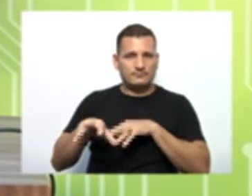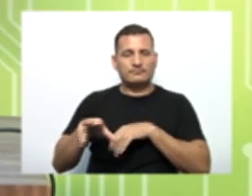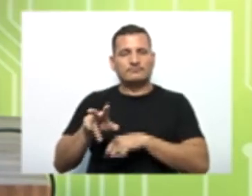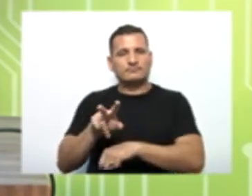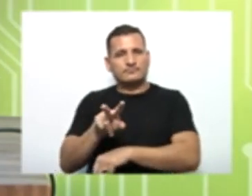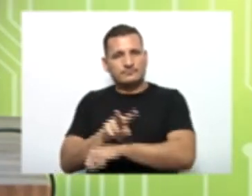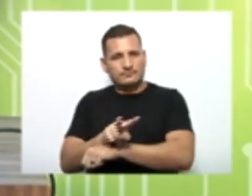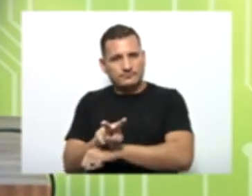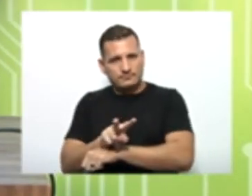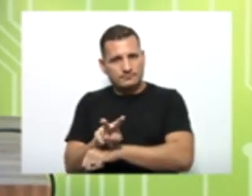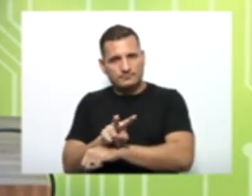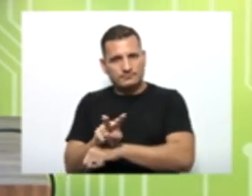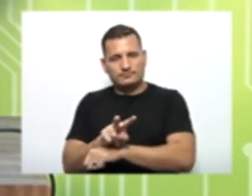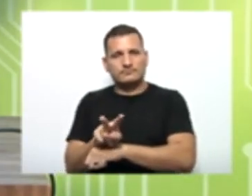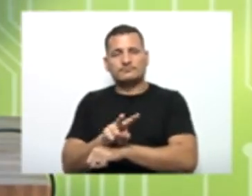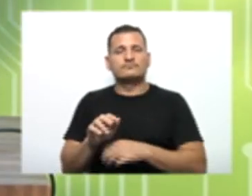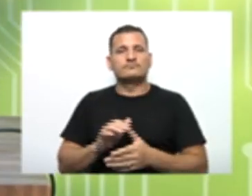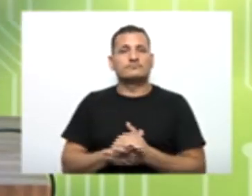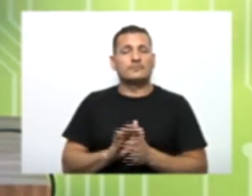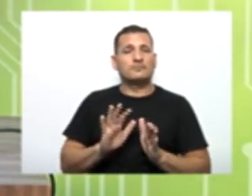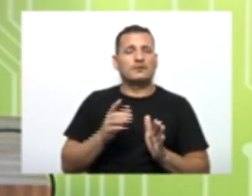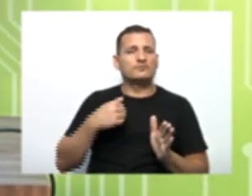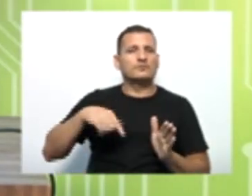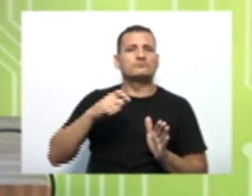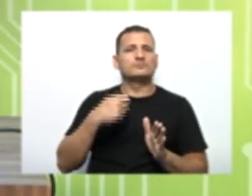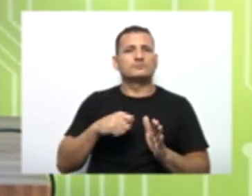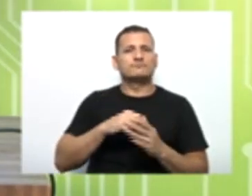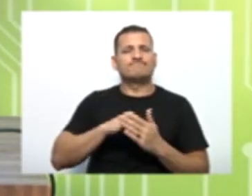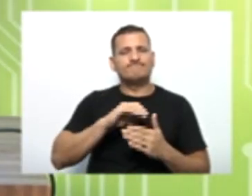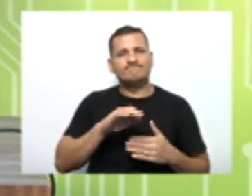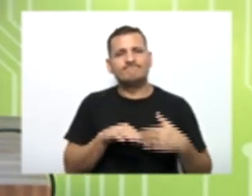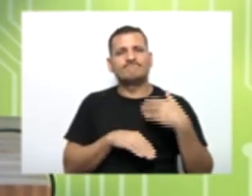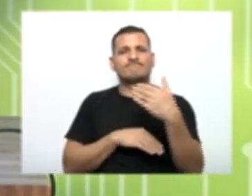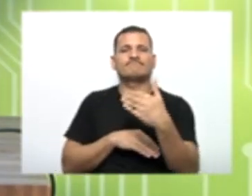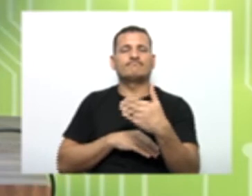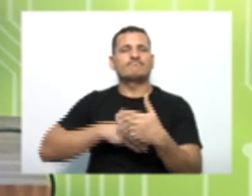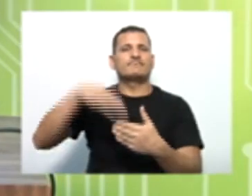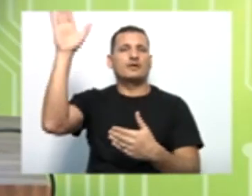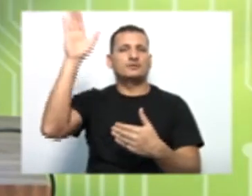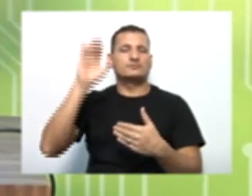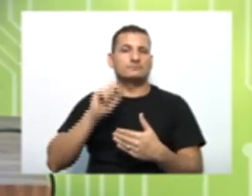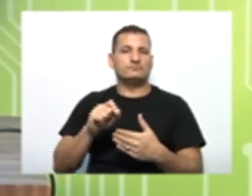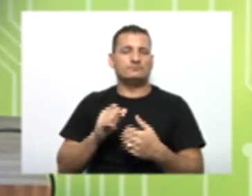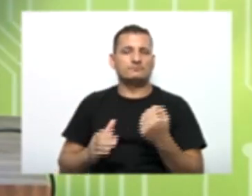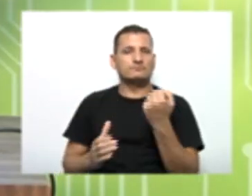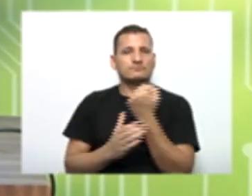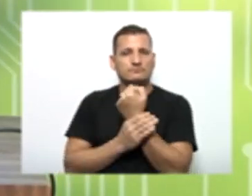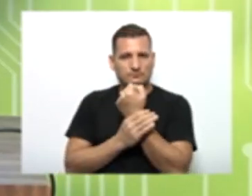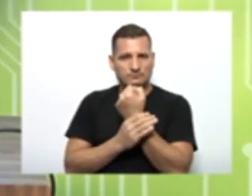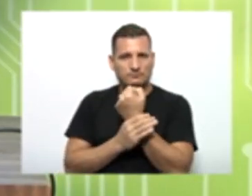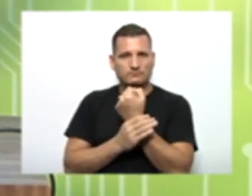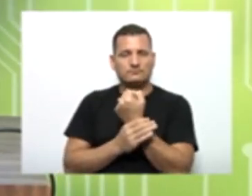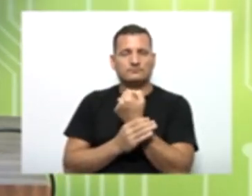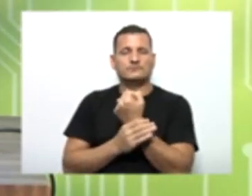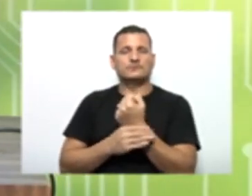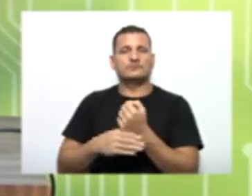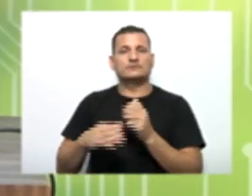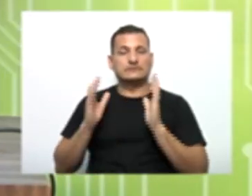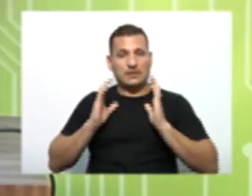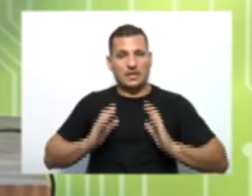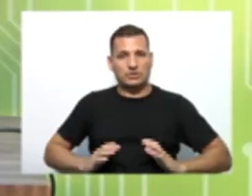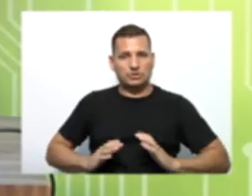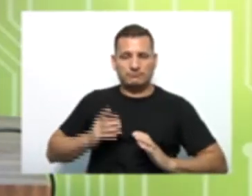melhora a escrita escrevendo, mostrando para os nossos professores da escola, né, a forma como nós estamos escrevendo.